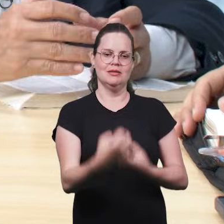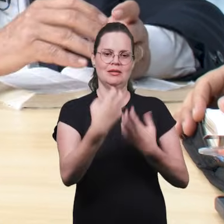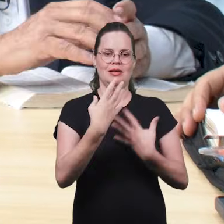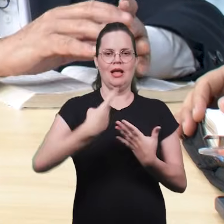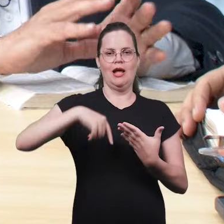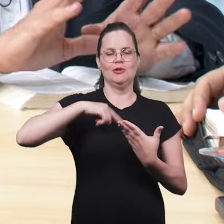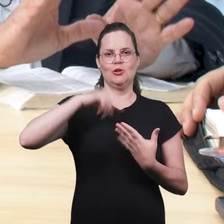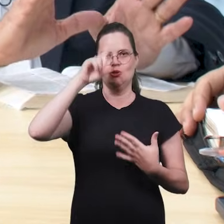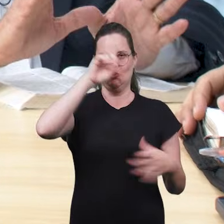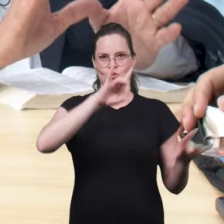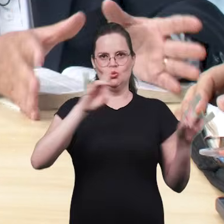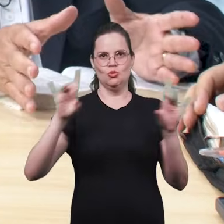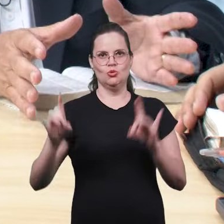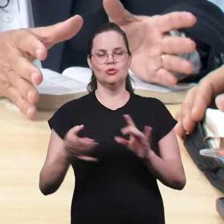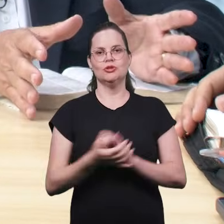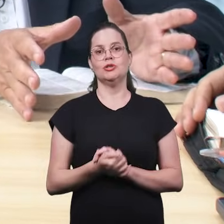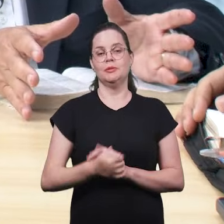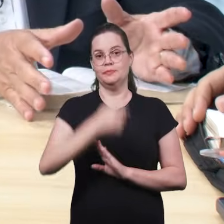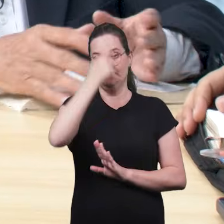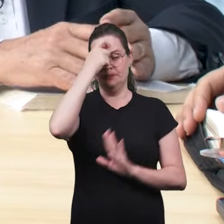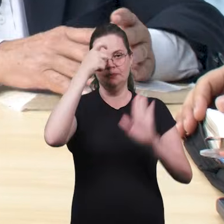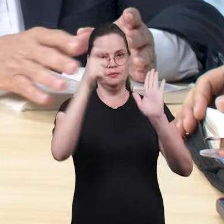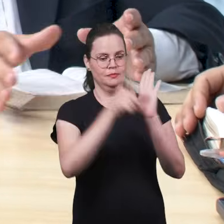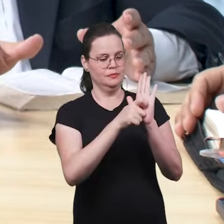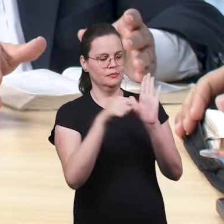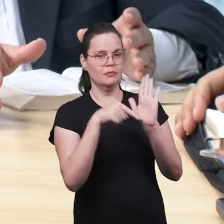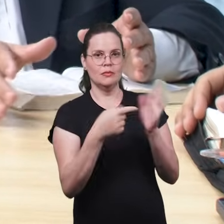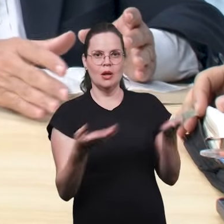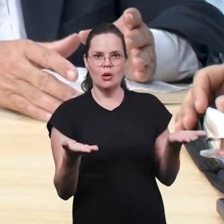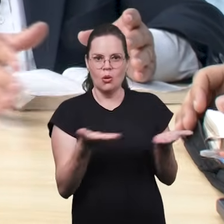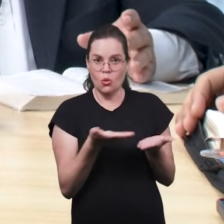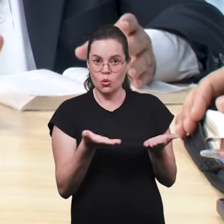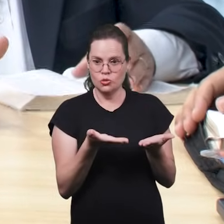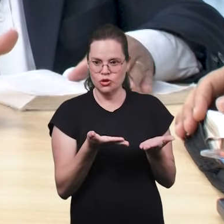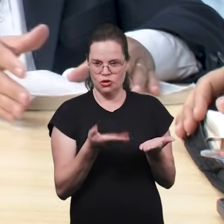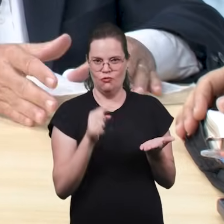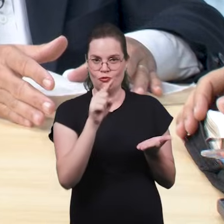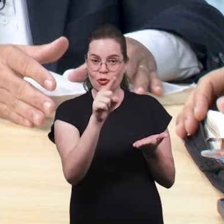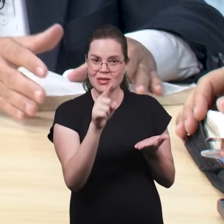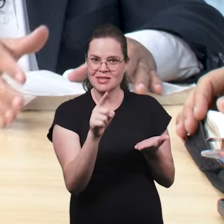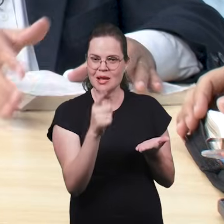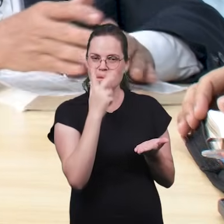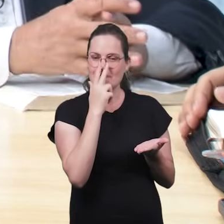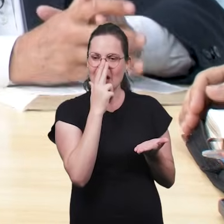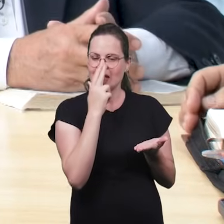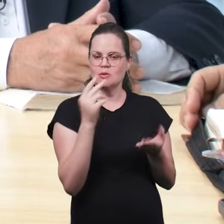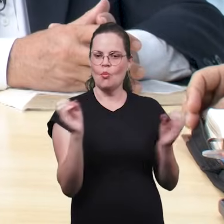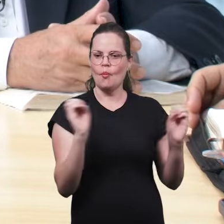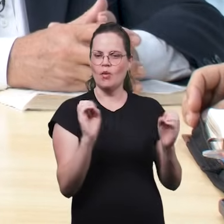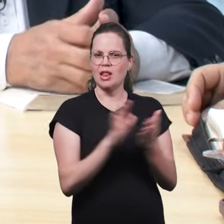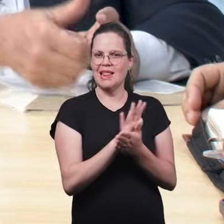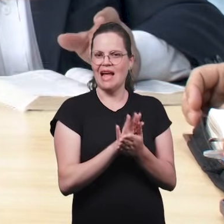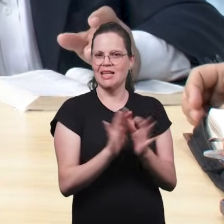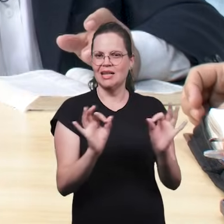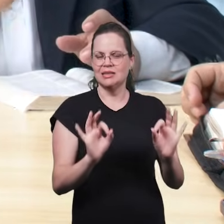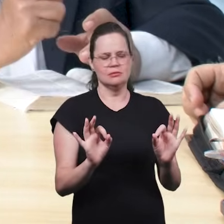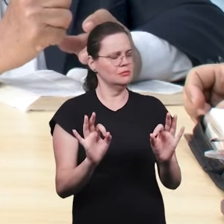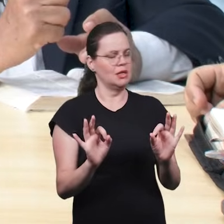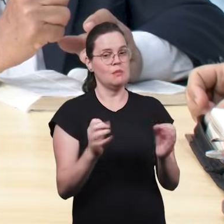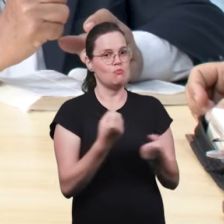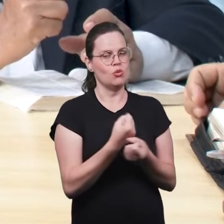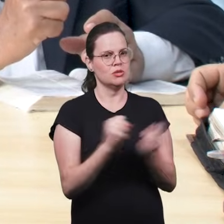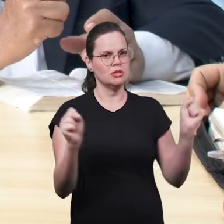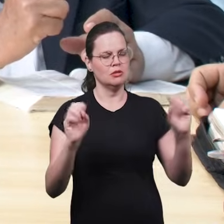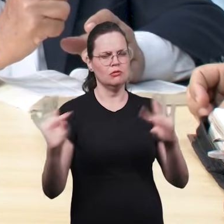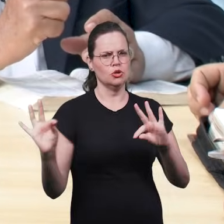dia a dia, né? Inteligência artificial hoje em dia não tem como mais você não estar ligado a esse tipo de tecnologia. Já que começamos